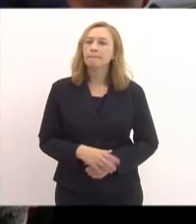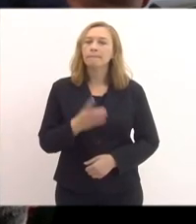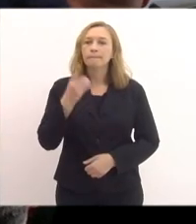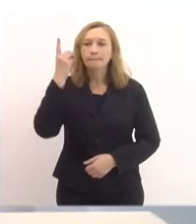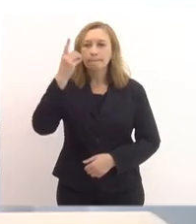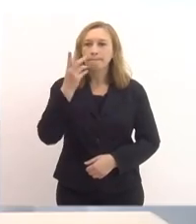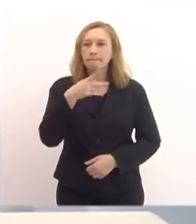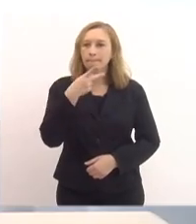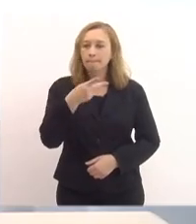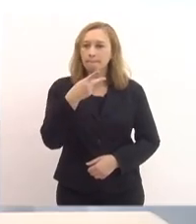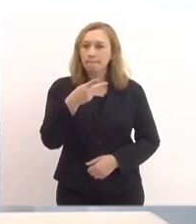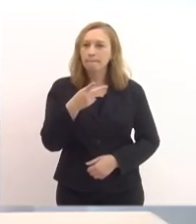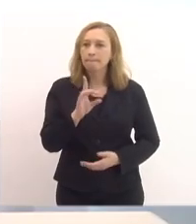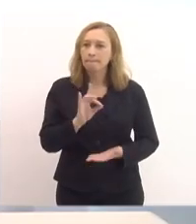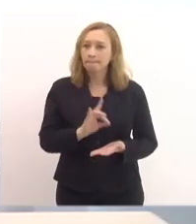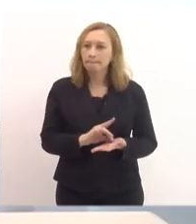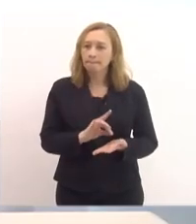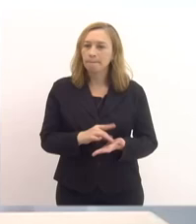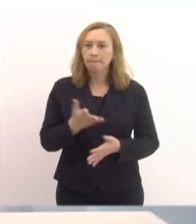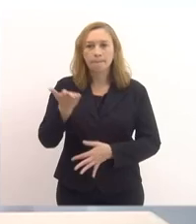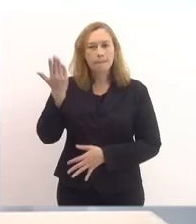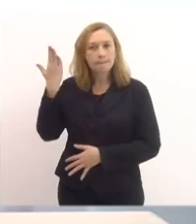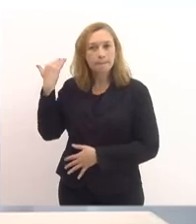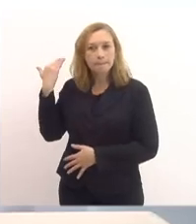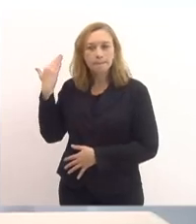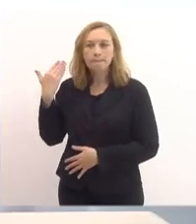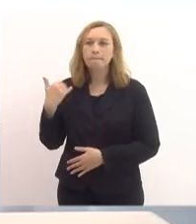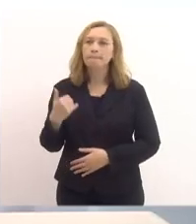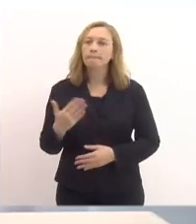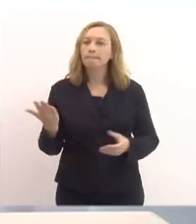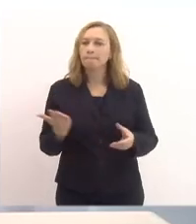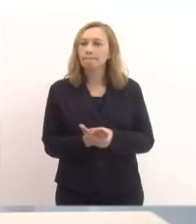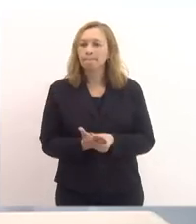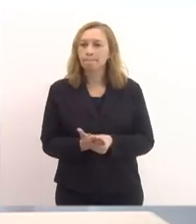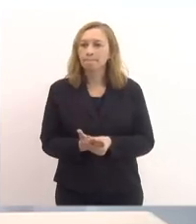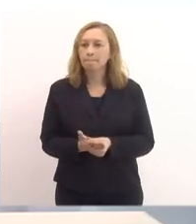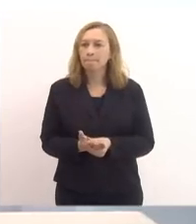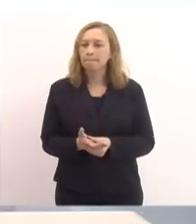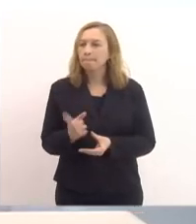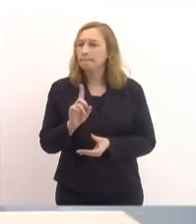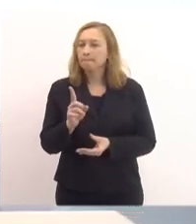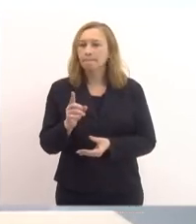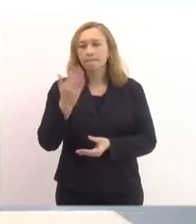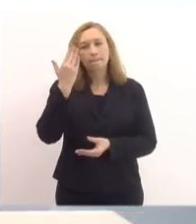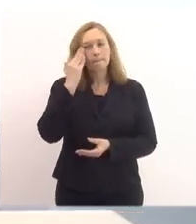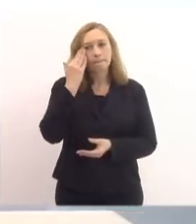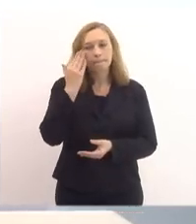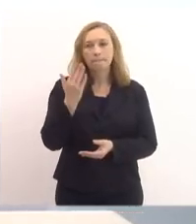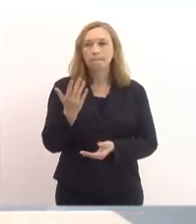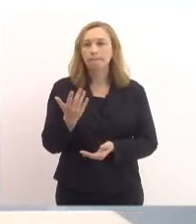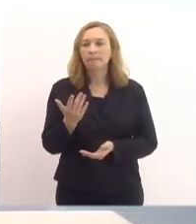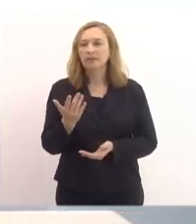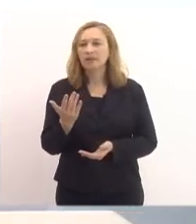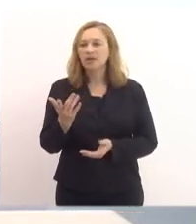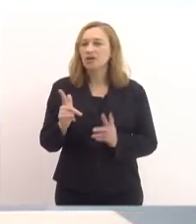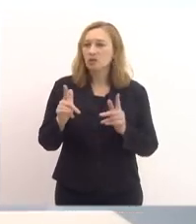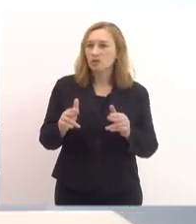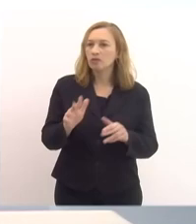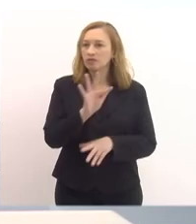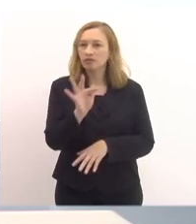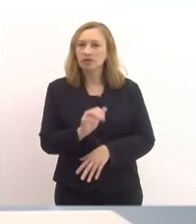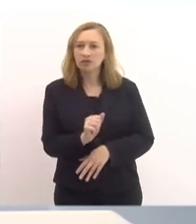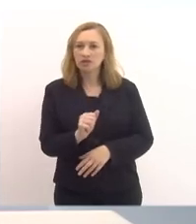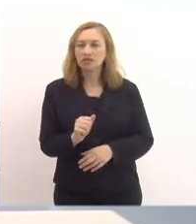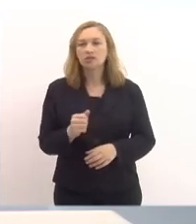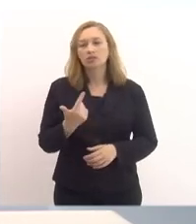externou. Realmente, na época que nós instruímos o processo, não foi o entendimento da Fazenda, foi por isso que não houve